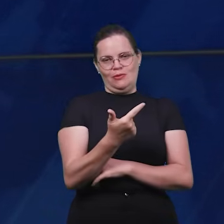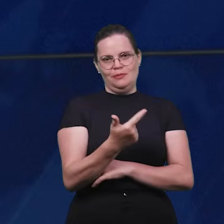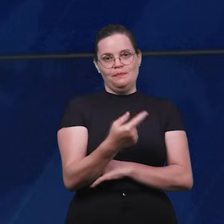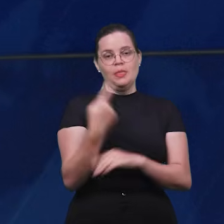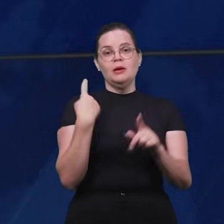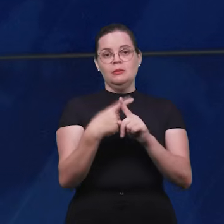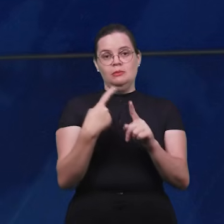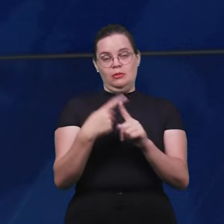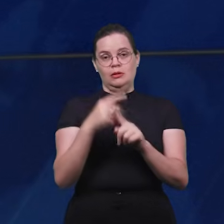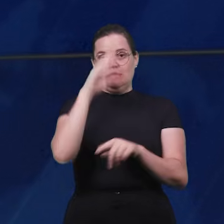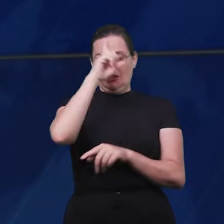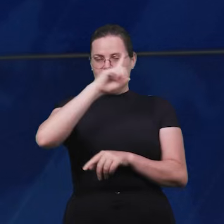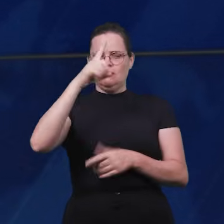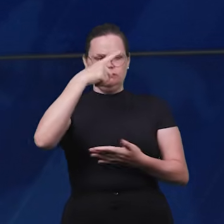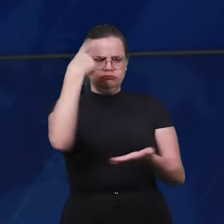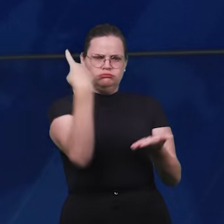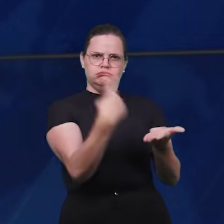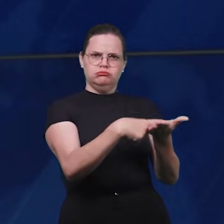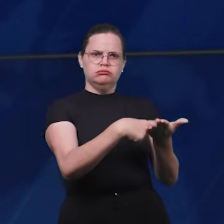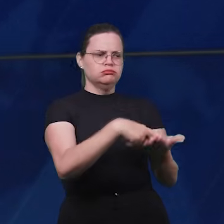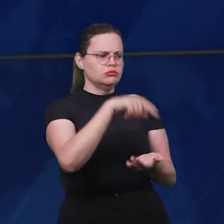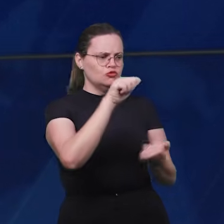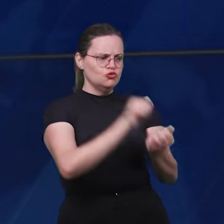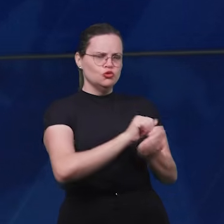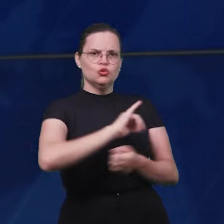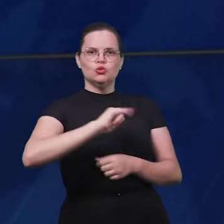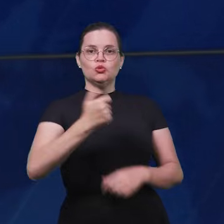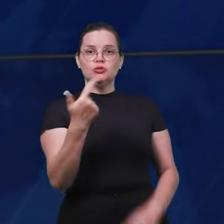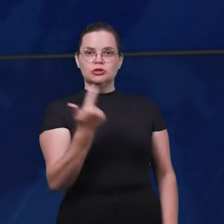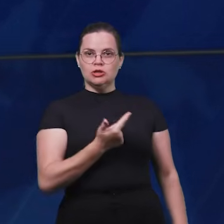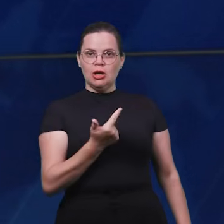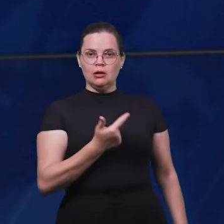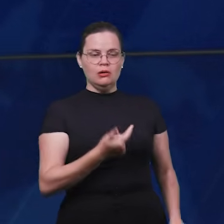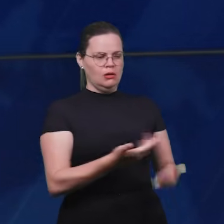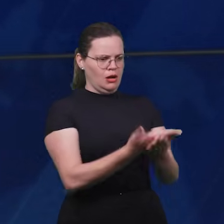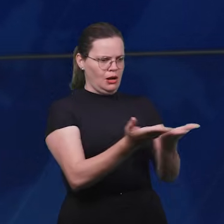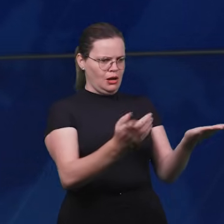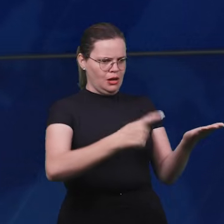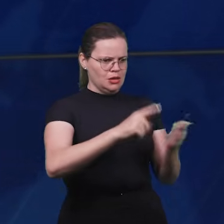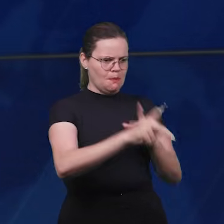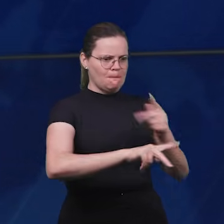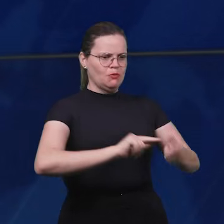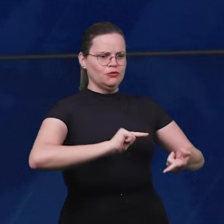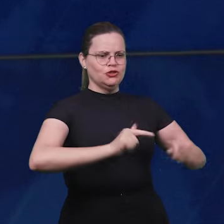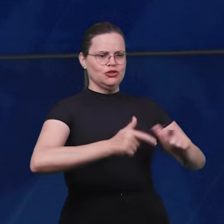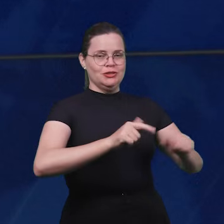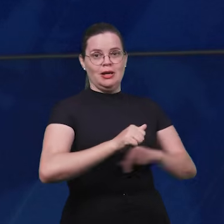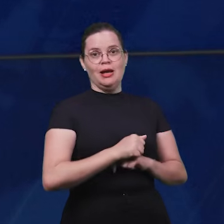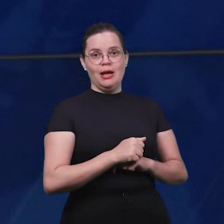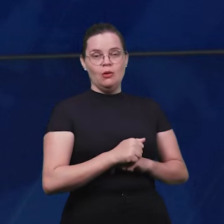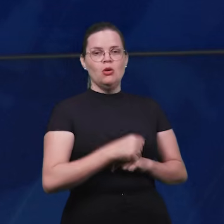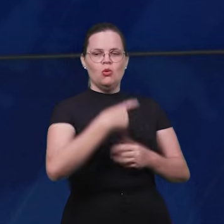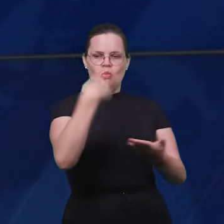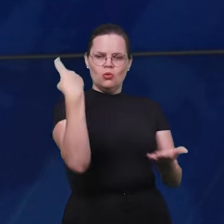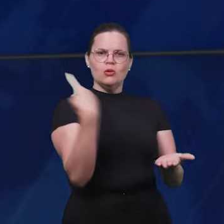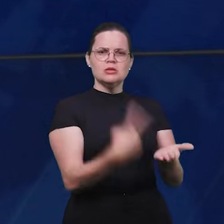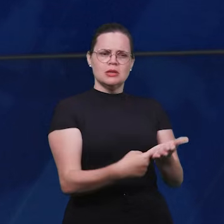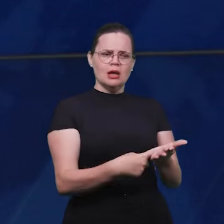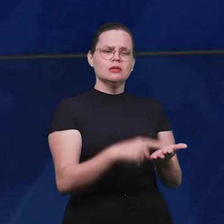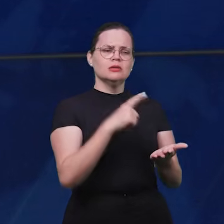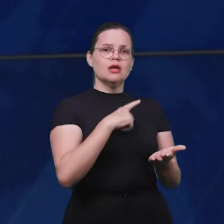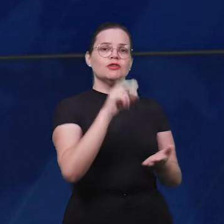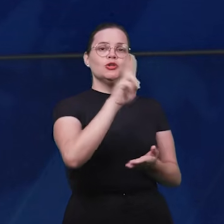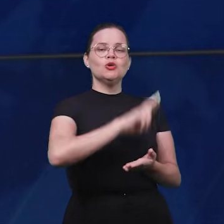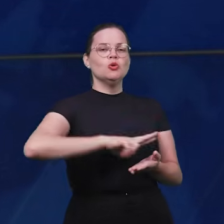fez um concerto e entregou a eles esse concerto pela mão do seu servo Moisés. Porém,